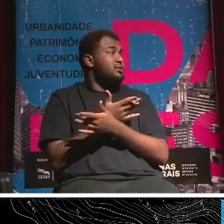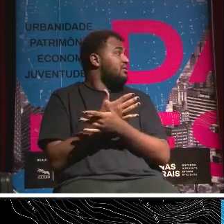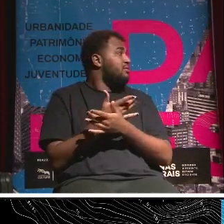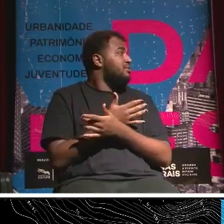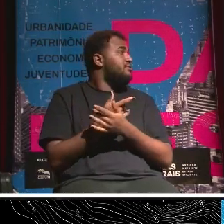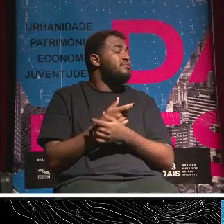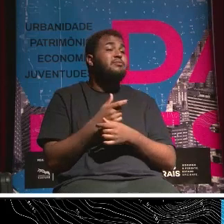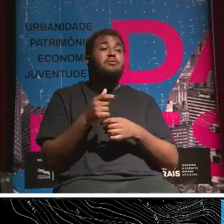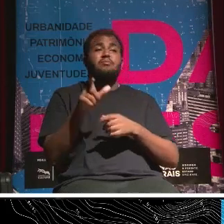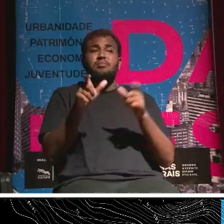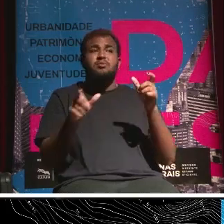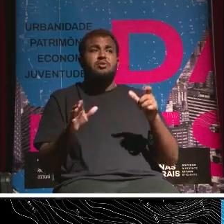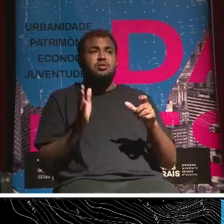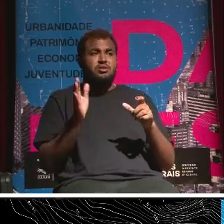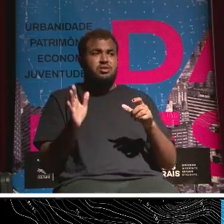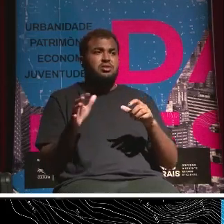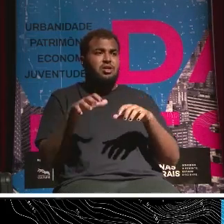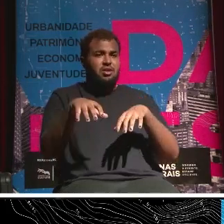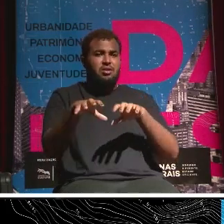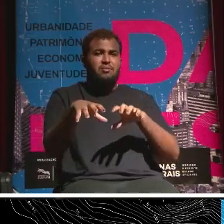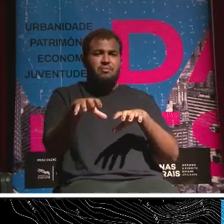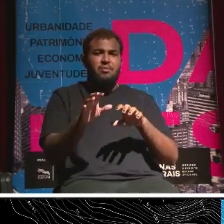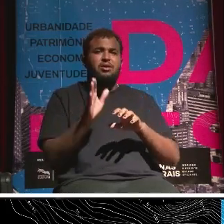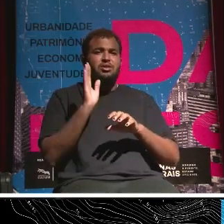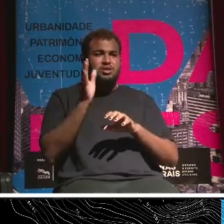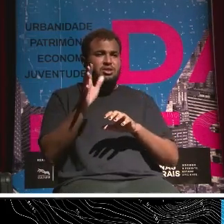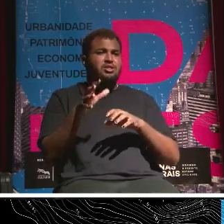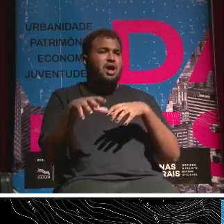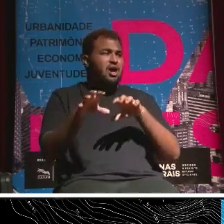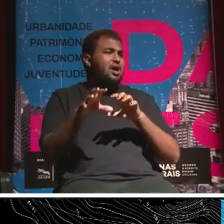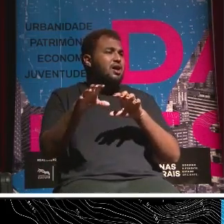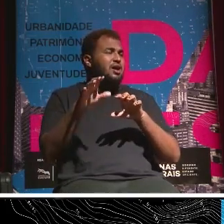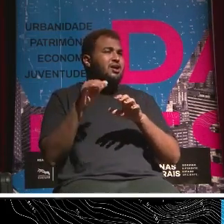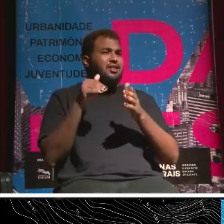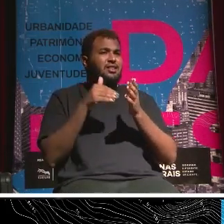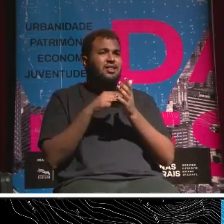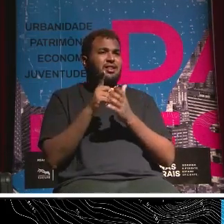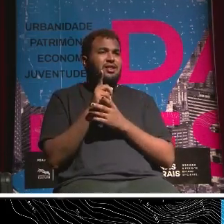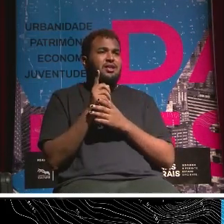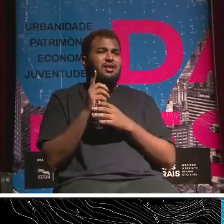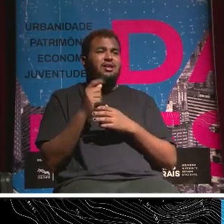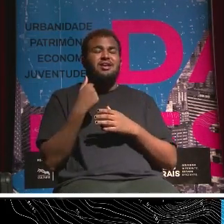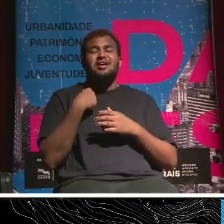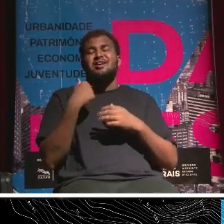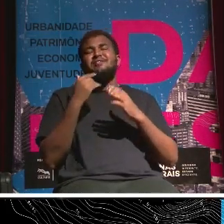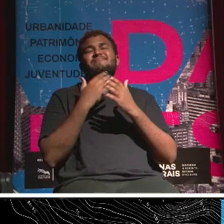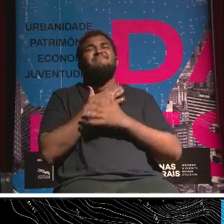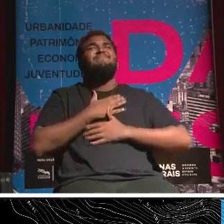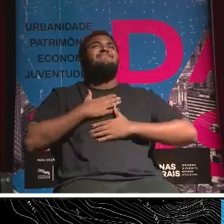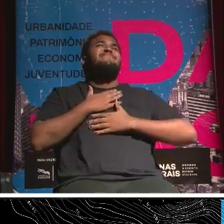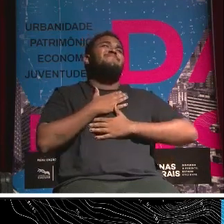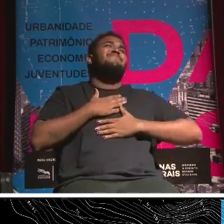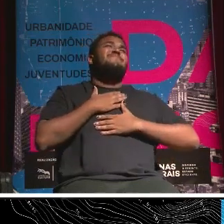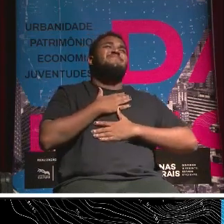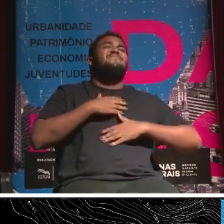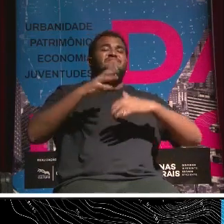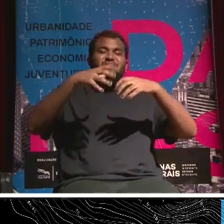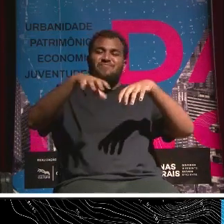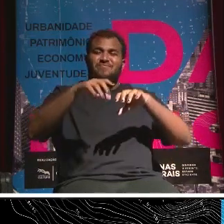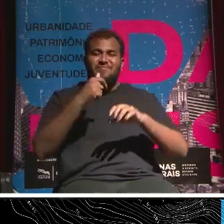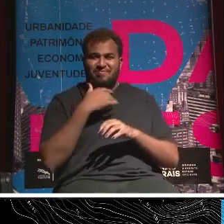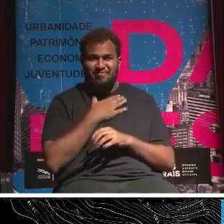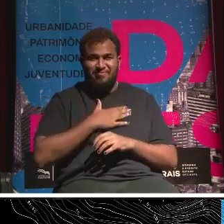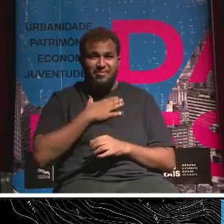no Baile Funk da Serra? Alguém já subiu o morro? Eu adoro o Baile da Serra, gosto de dançar,